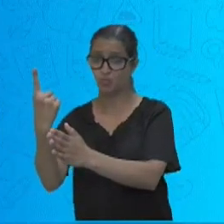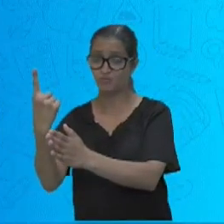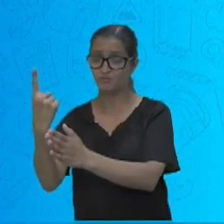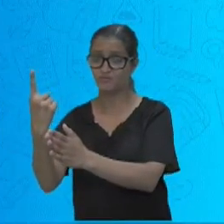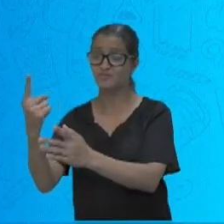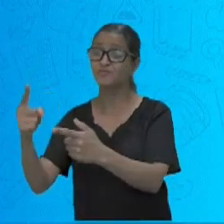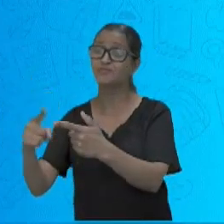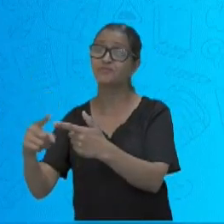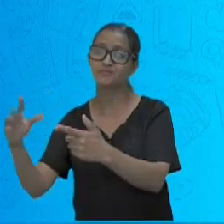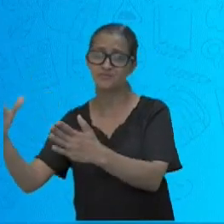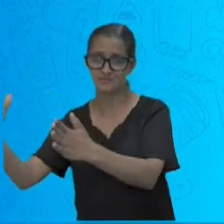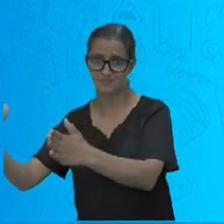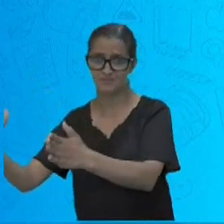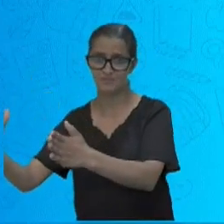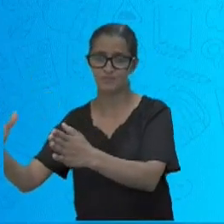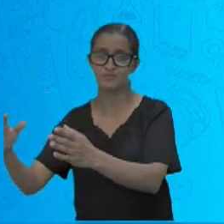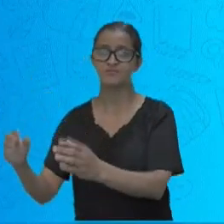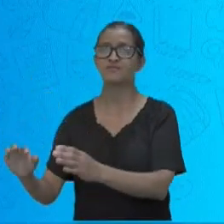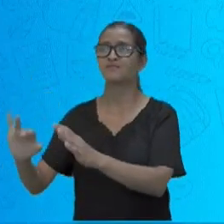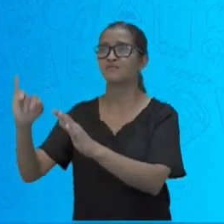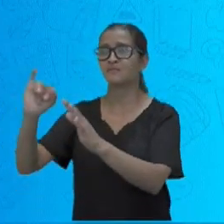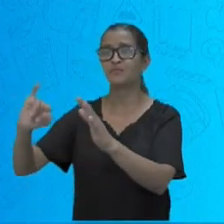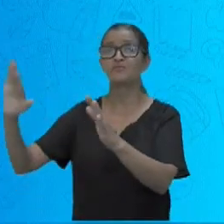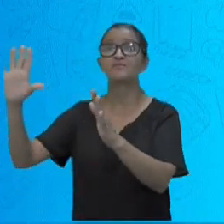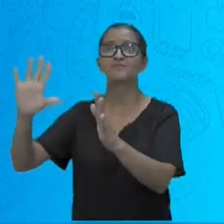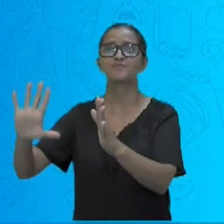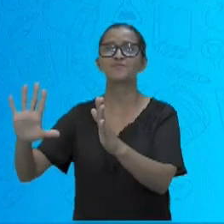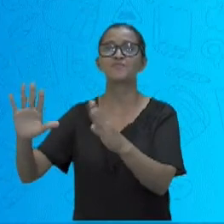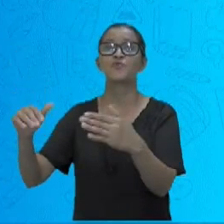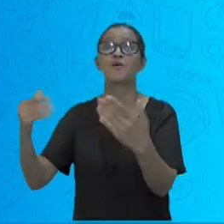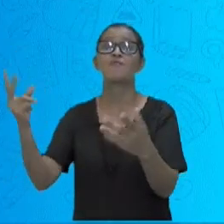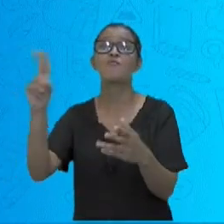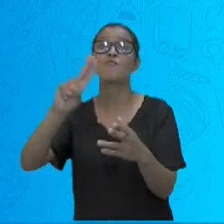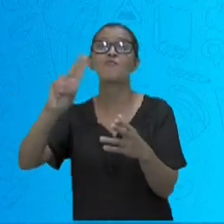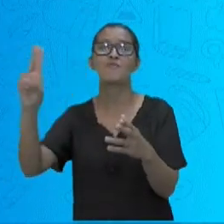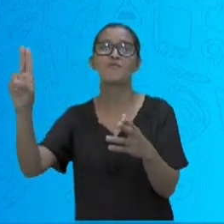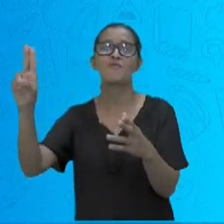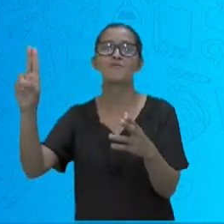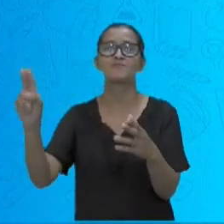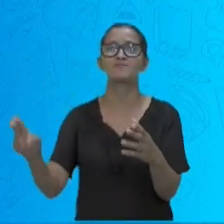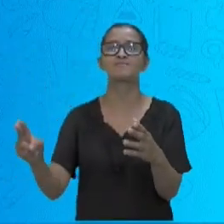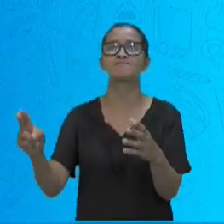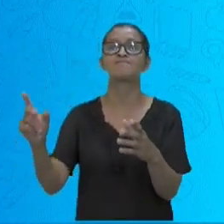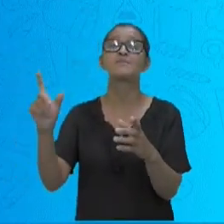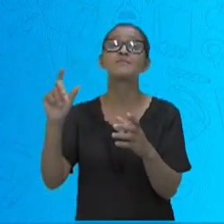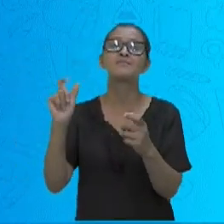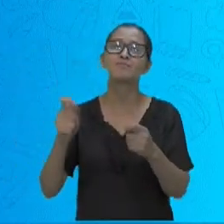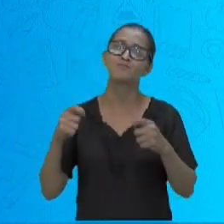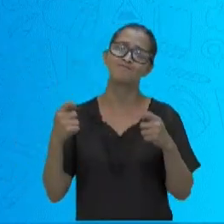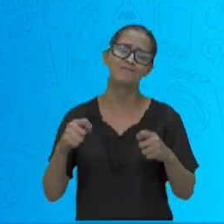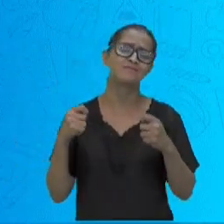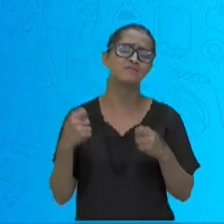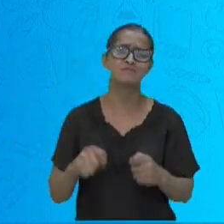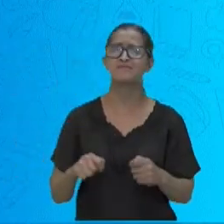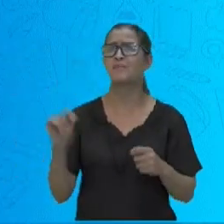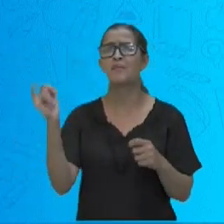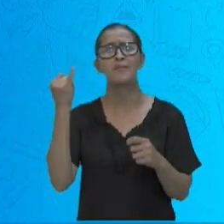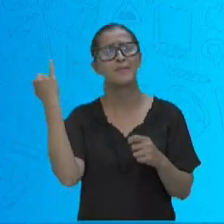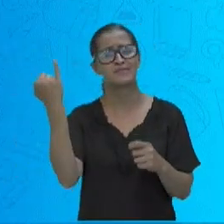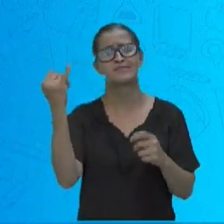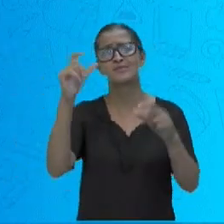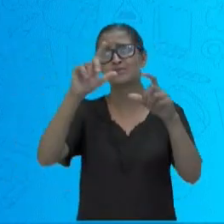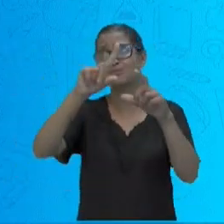então lembrando que ela precisa ter o título, precisa ter todas as células, todos os dados que foram